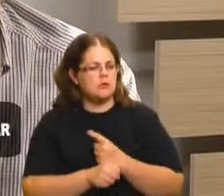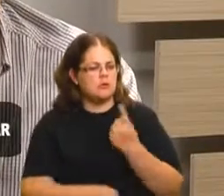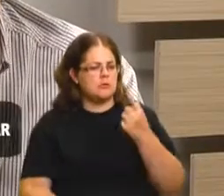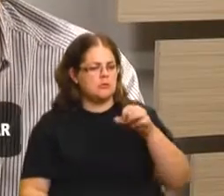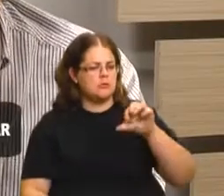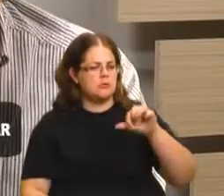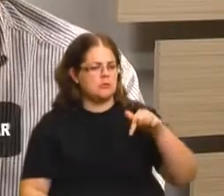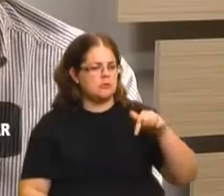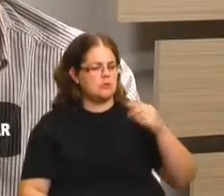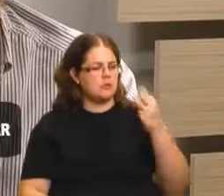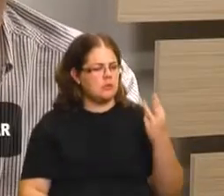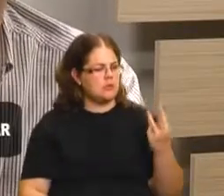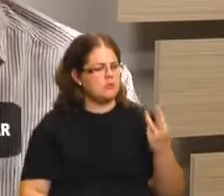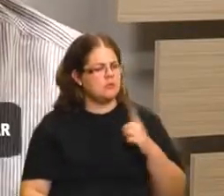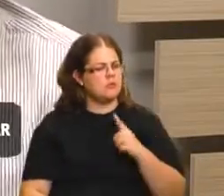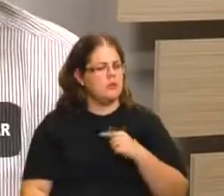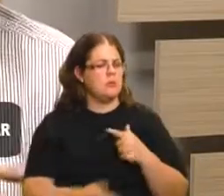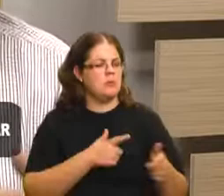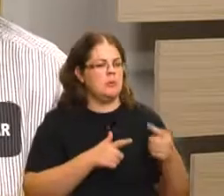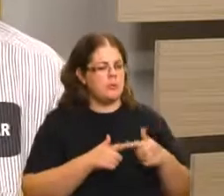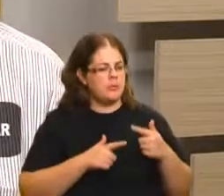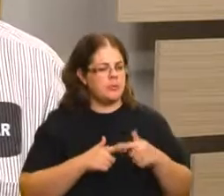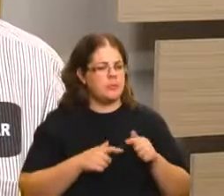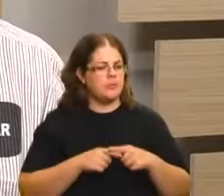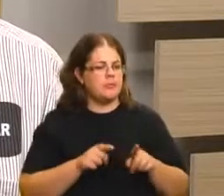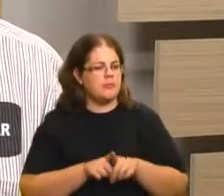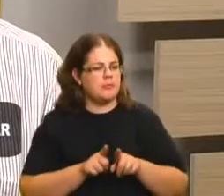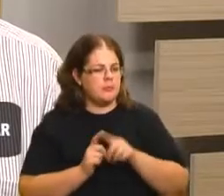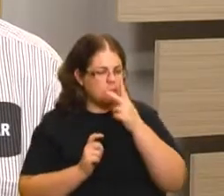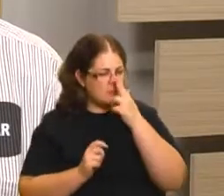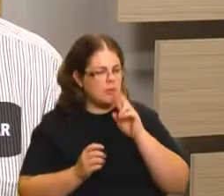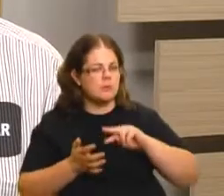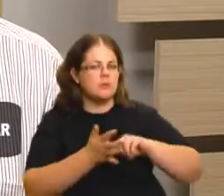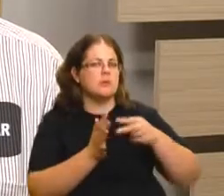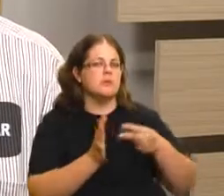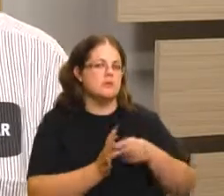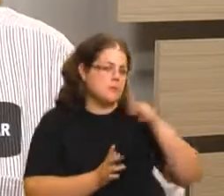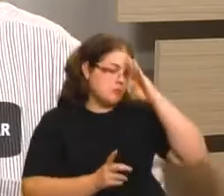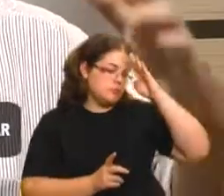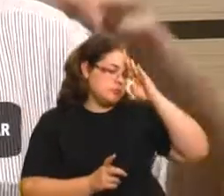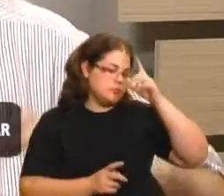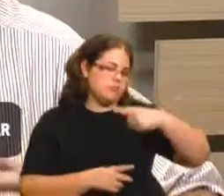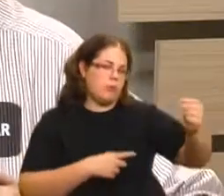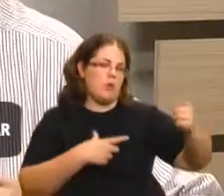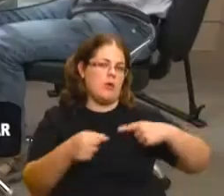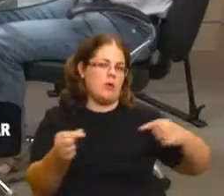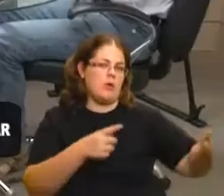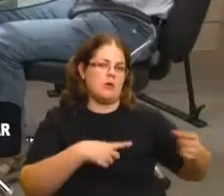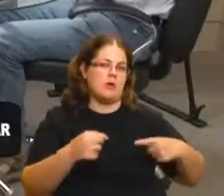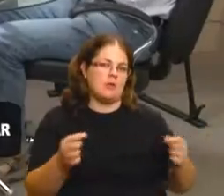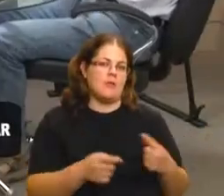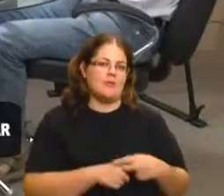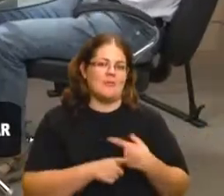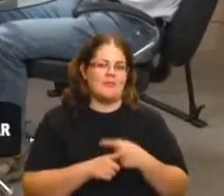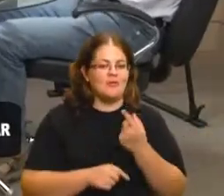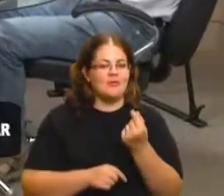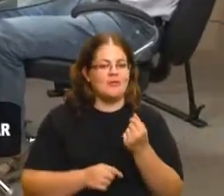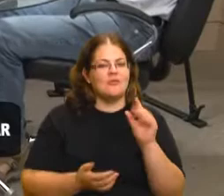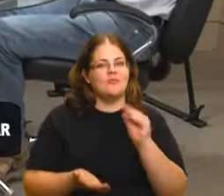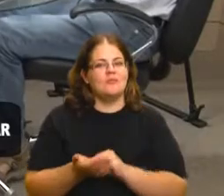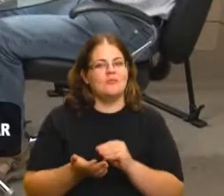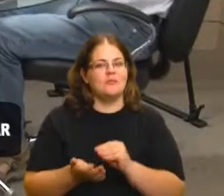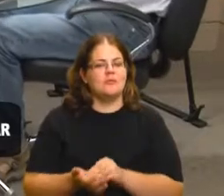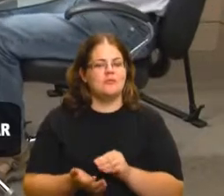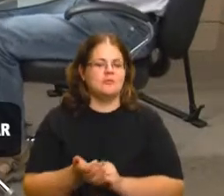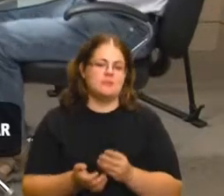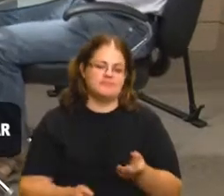menos, ajudou os militares a se retirar também, né? Exatamente, sim. Então, começa a ruir a economia e eles, bom, agora vamos...